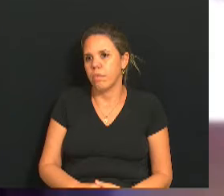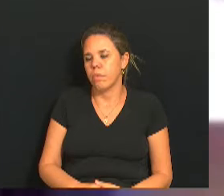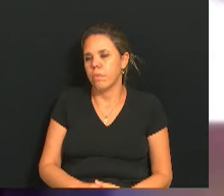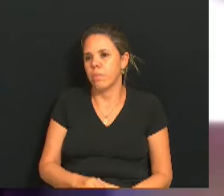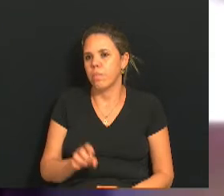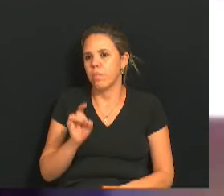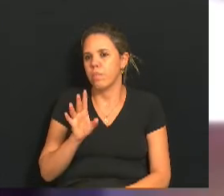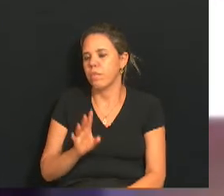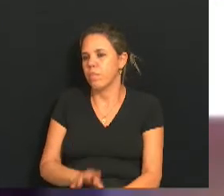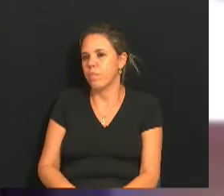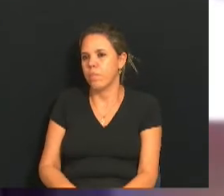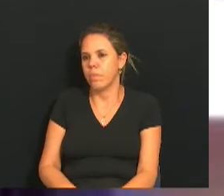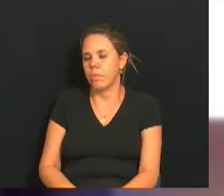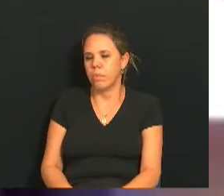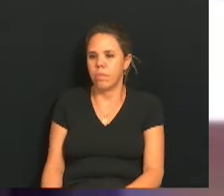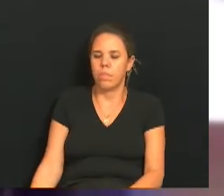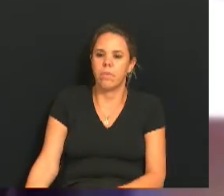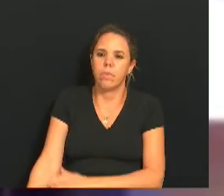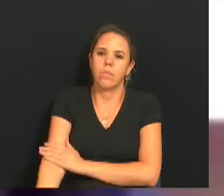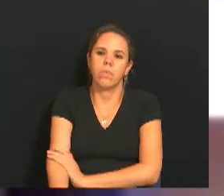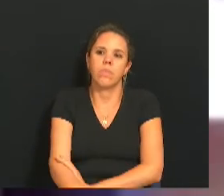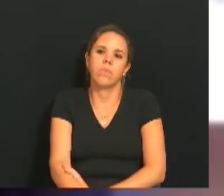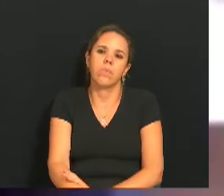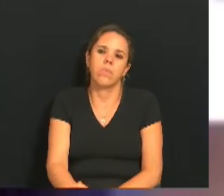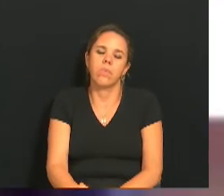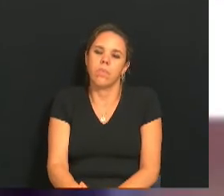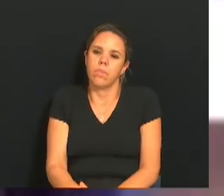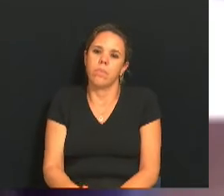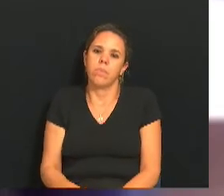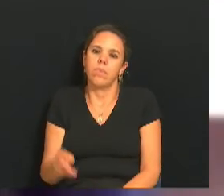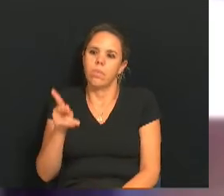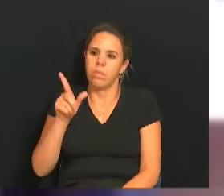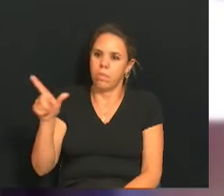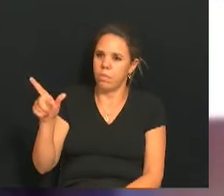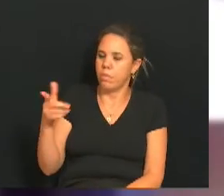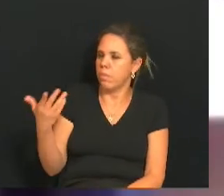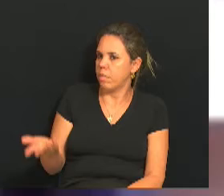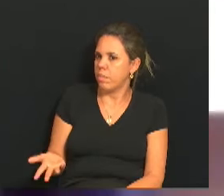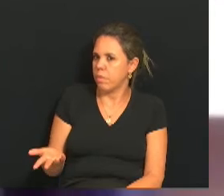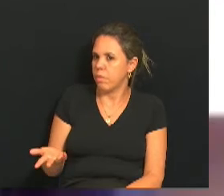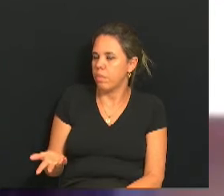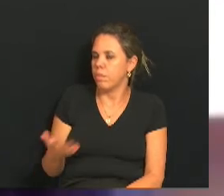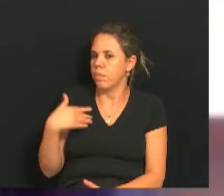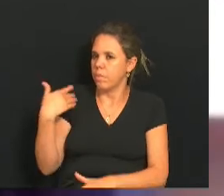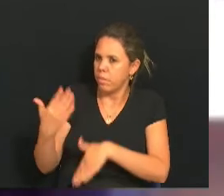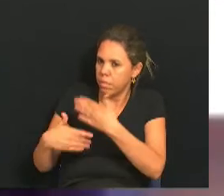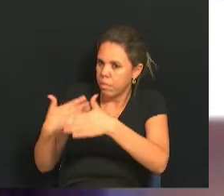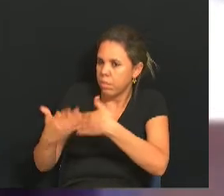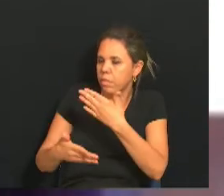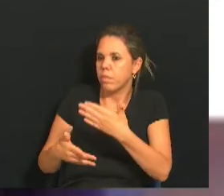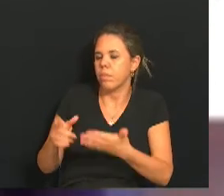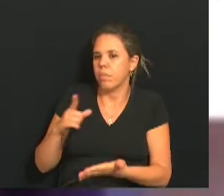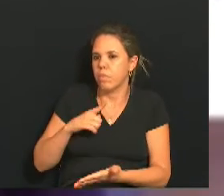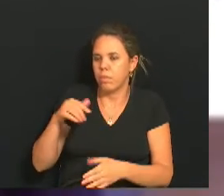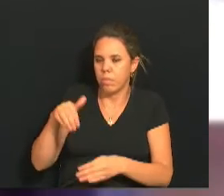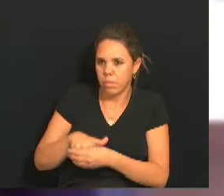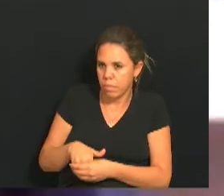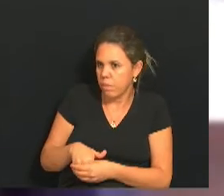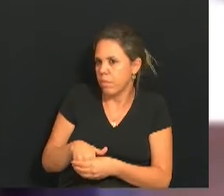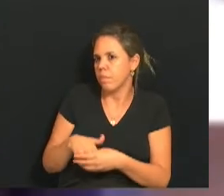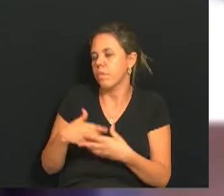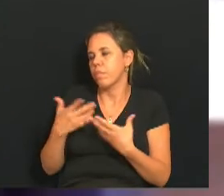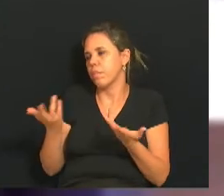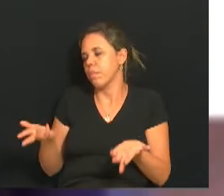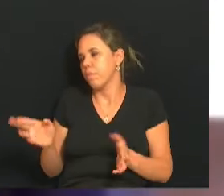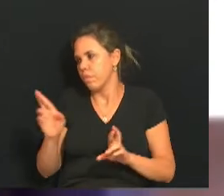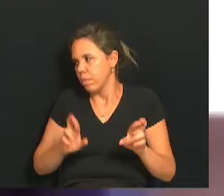Só a gente vai prever isso na PL, isso periodicamente vai ter eleições, a gente vê quais